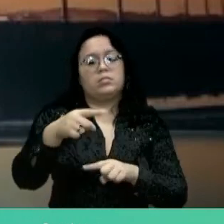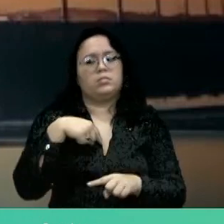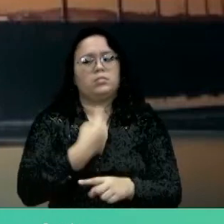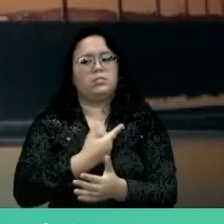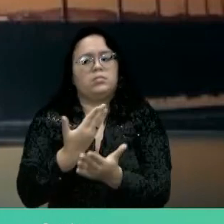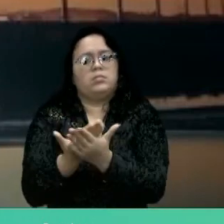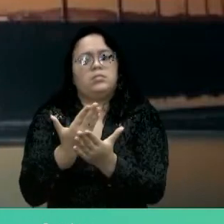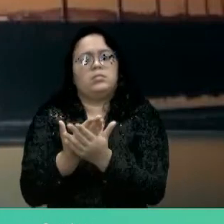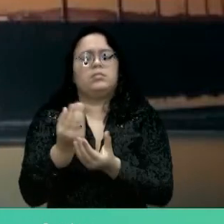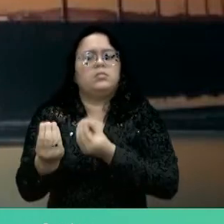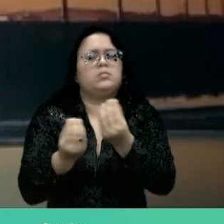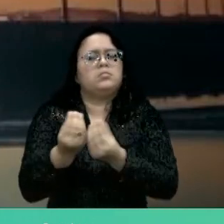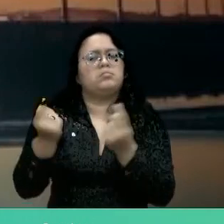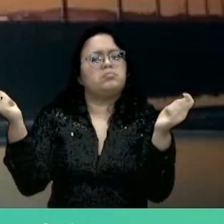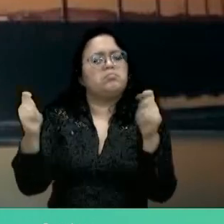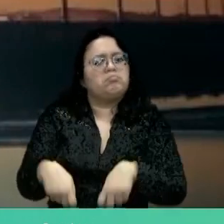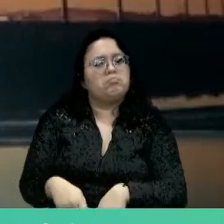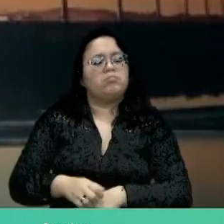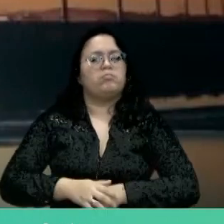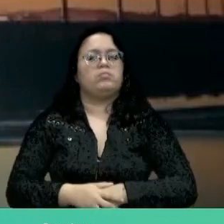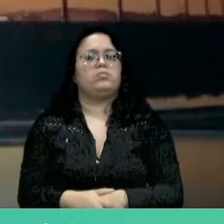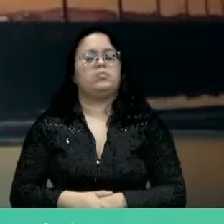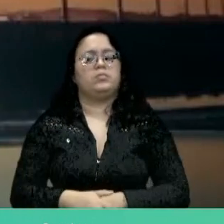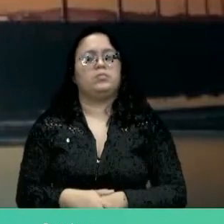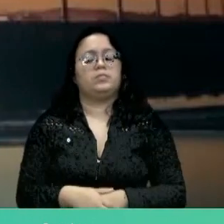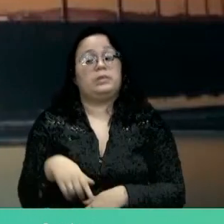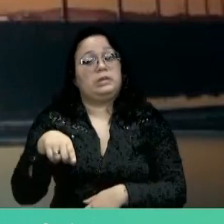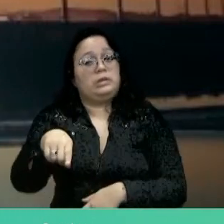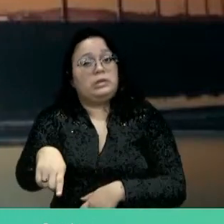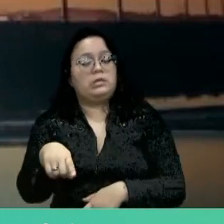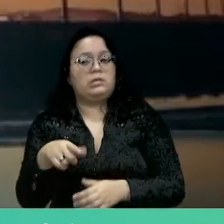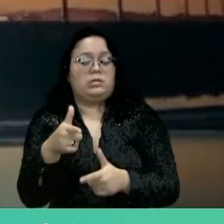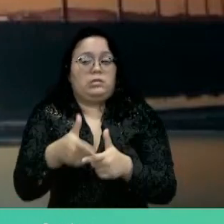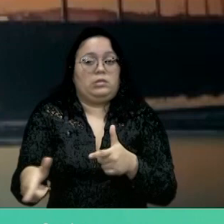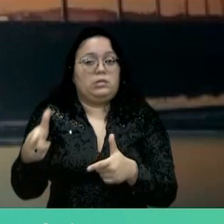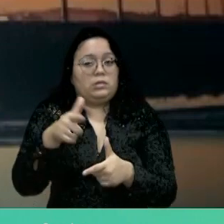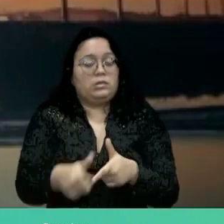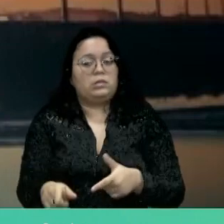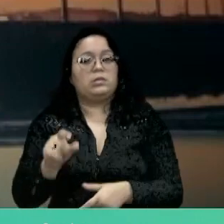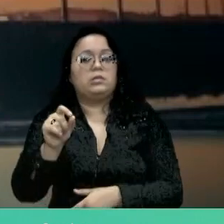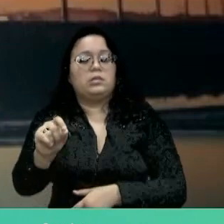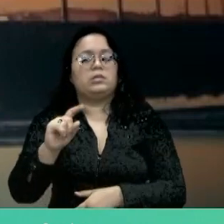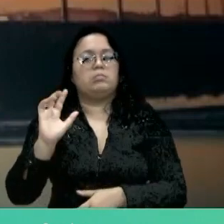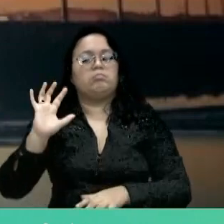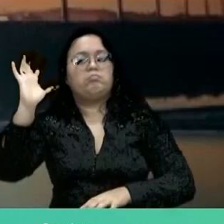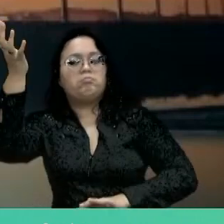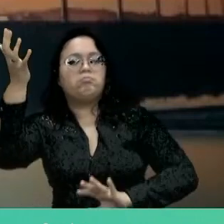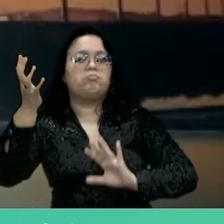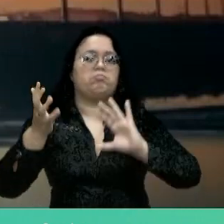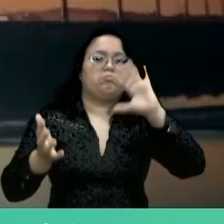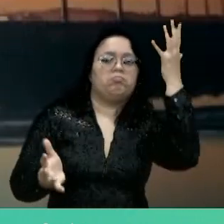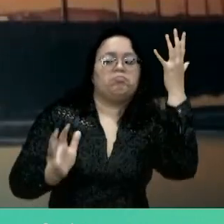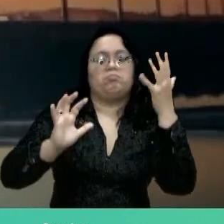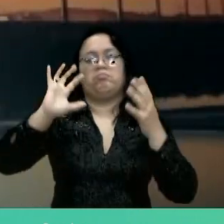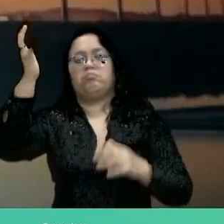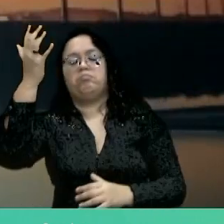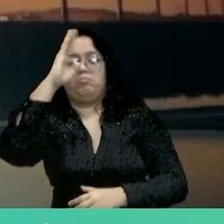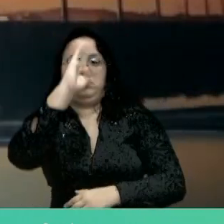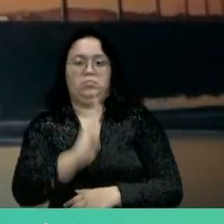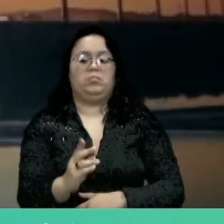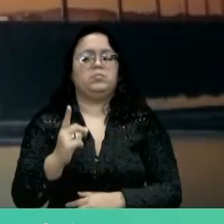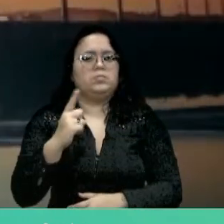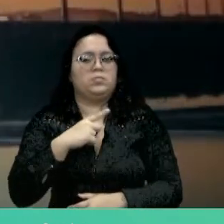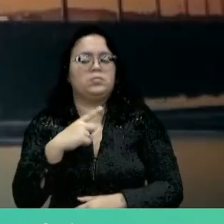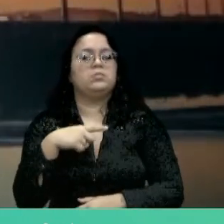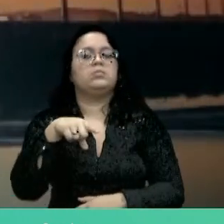estudamos esta potencialidade. Agora, os problemas que eventualmente o Brasil enfrenta são